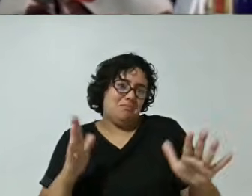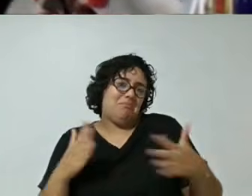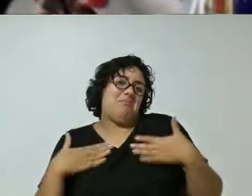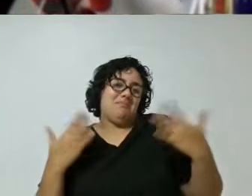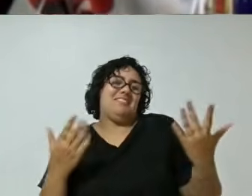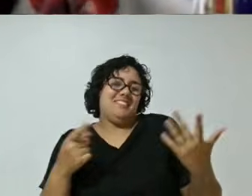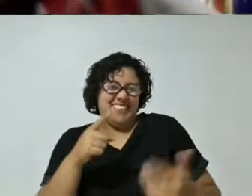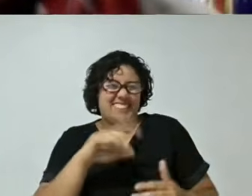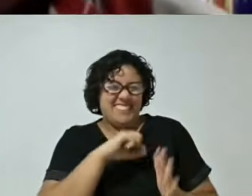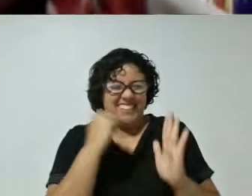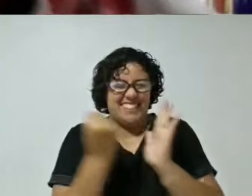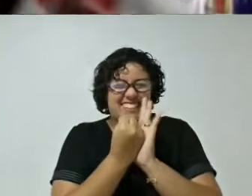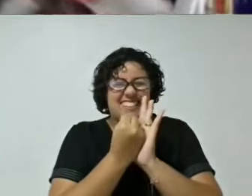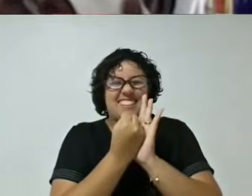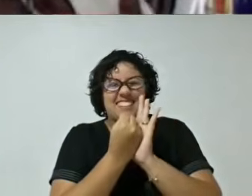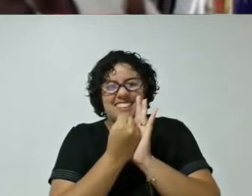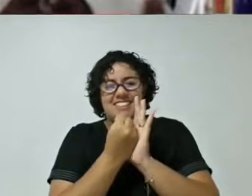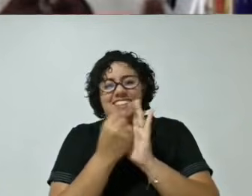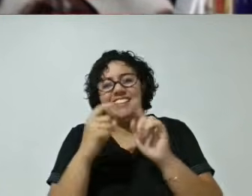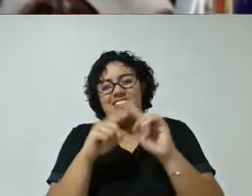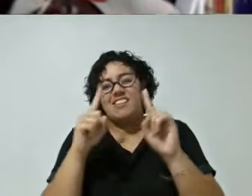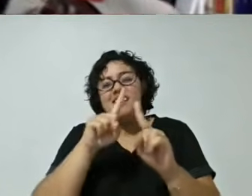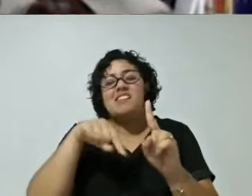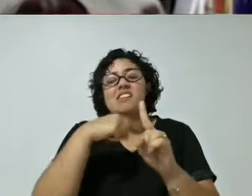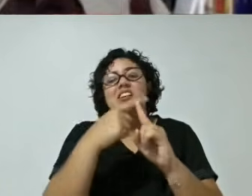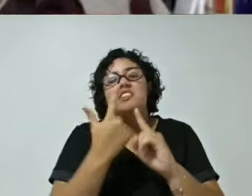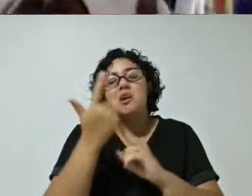seu batismo de fogo? Foi meu batismo.